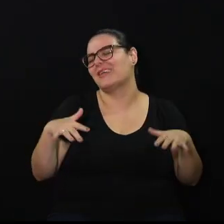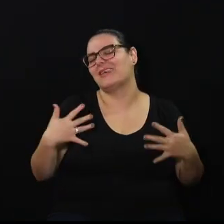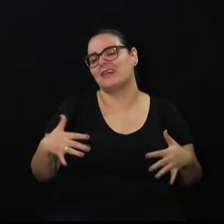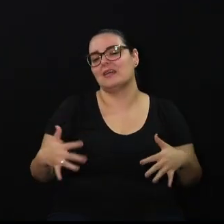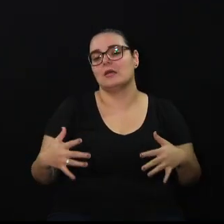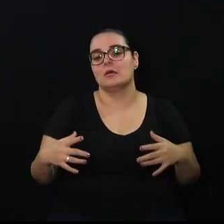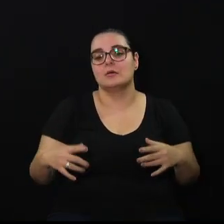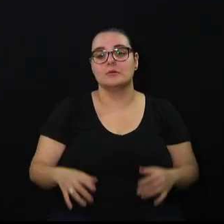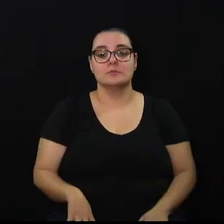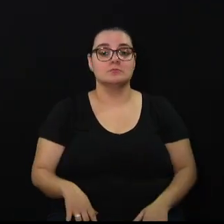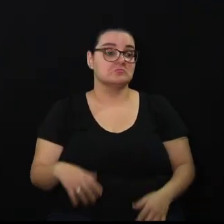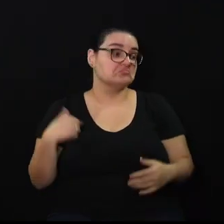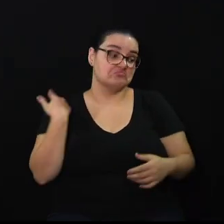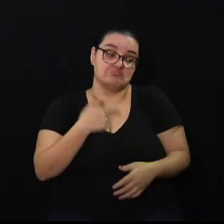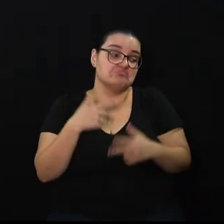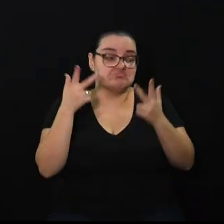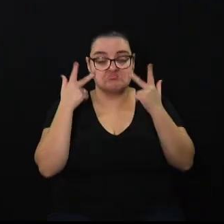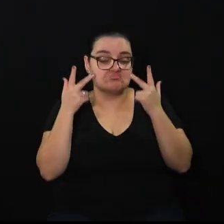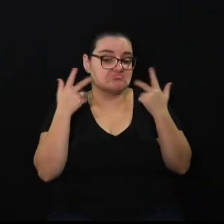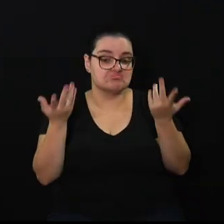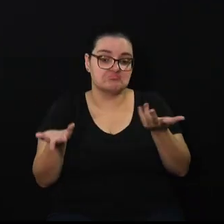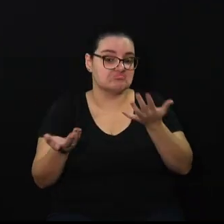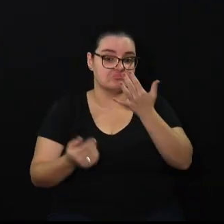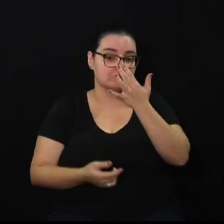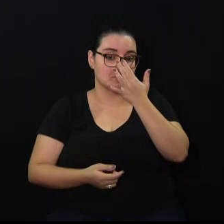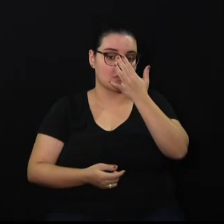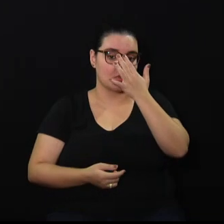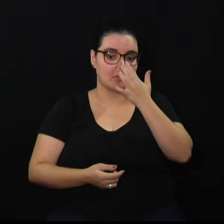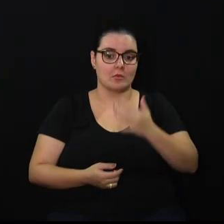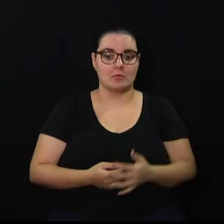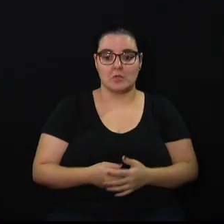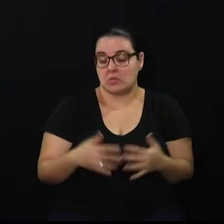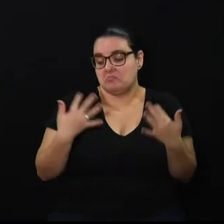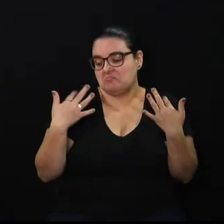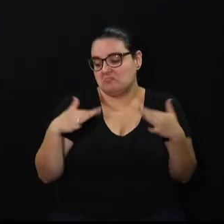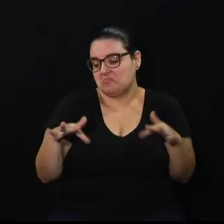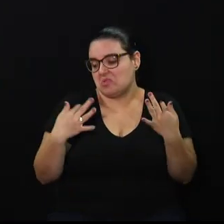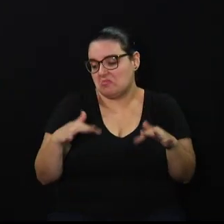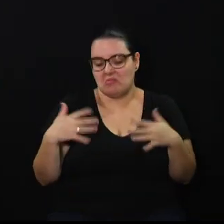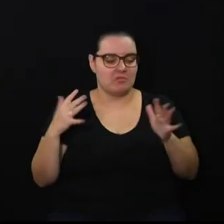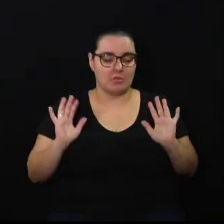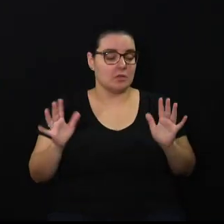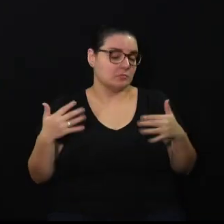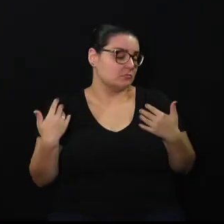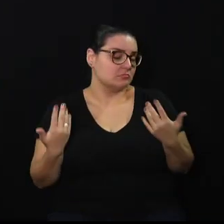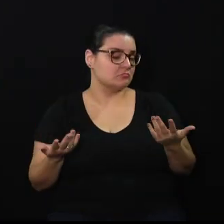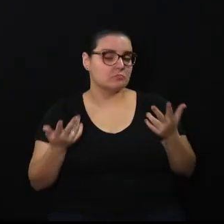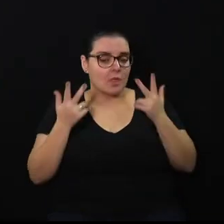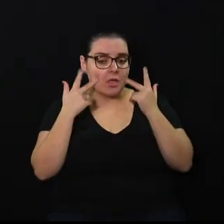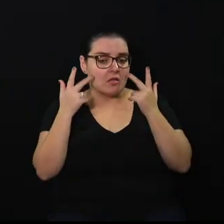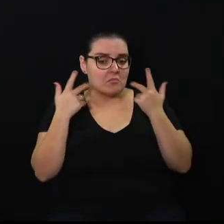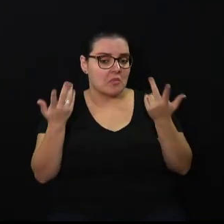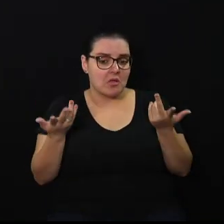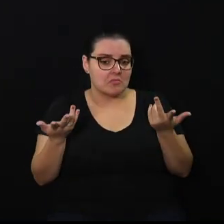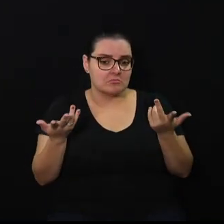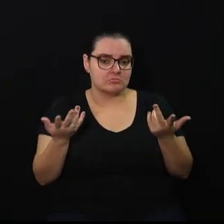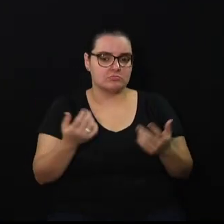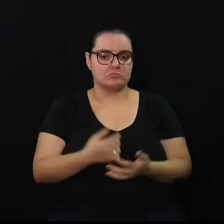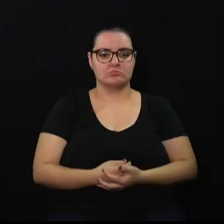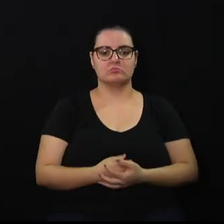pra gente é normal a gente não tem uma dor é uma é uma um estilo que a gente não não faz